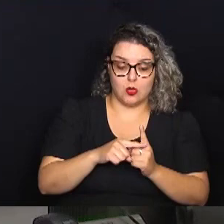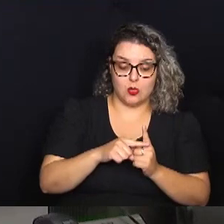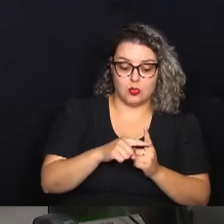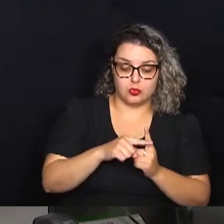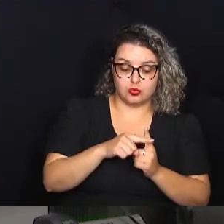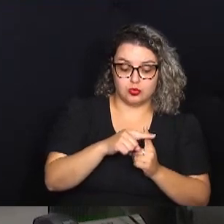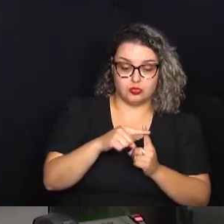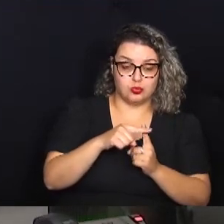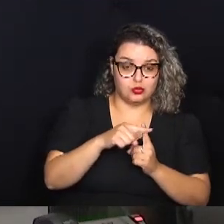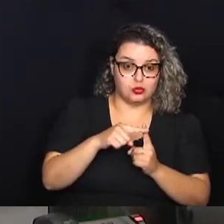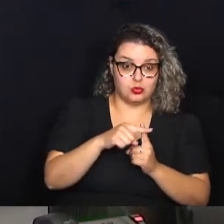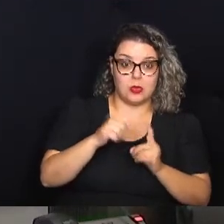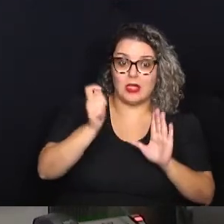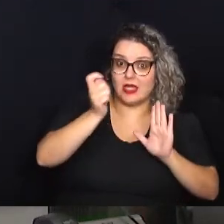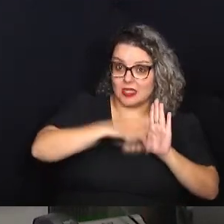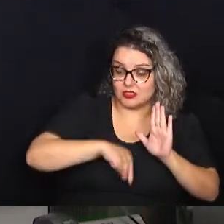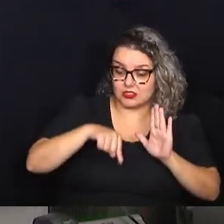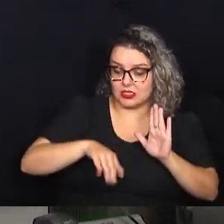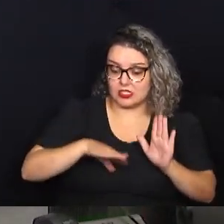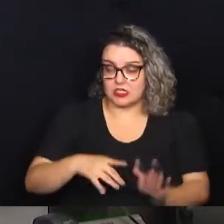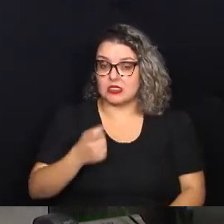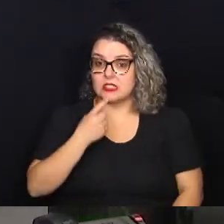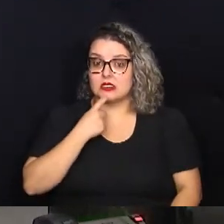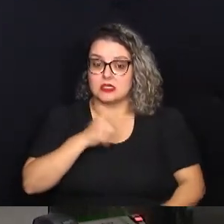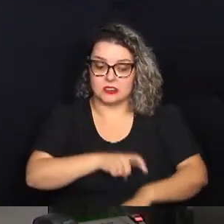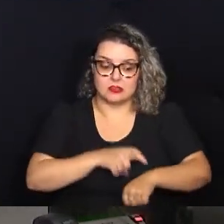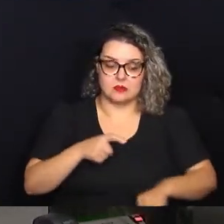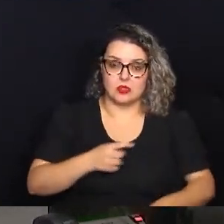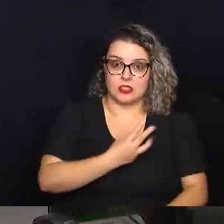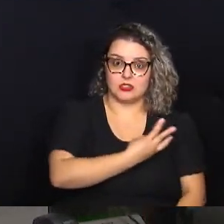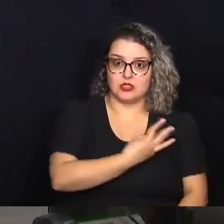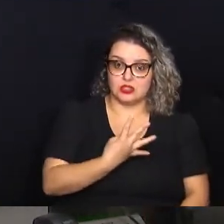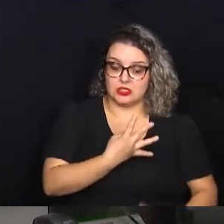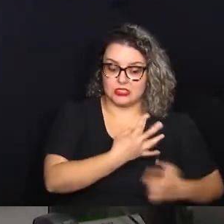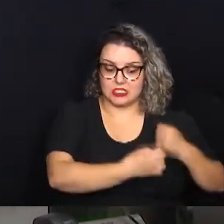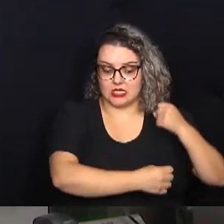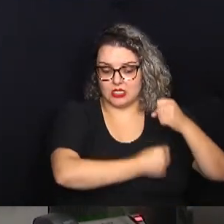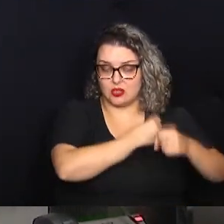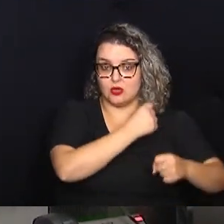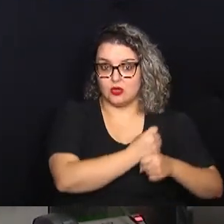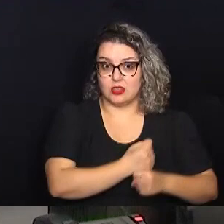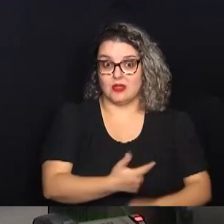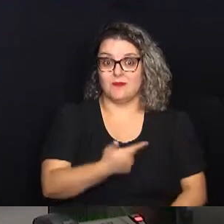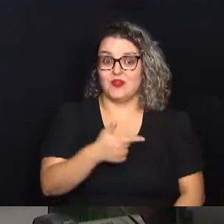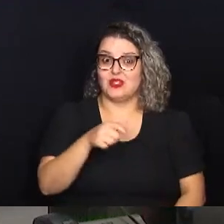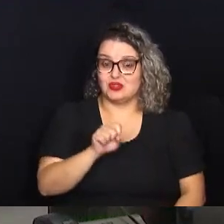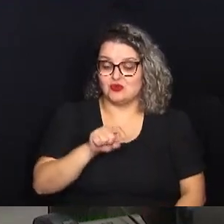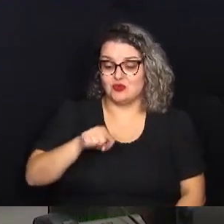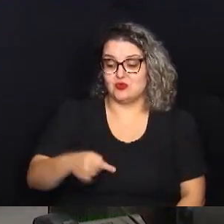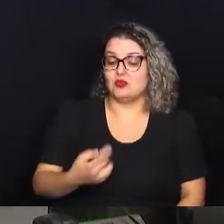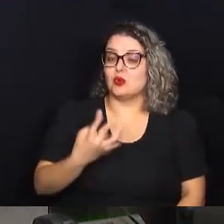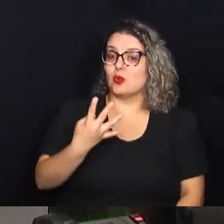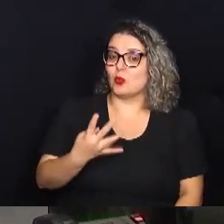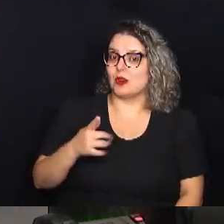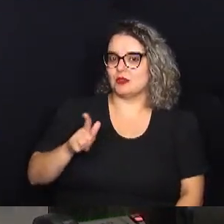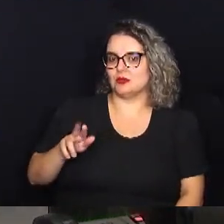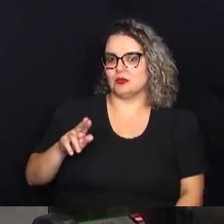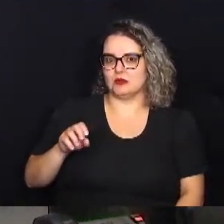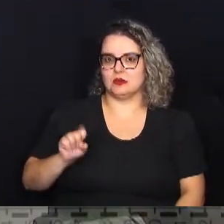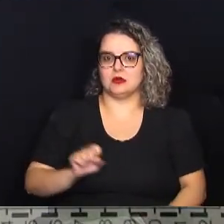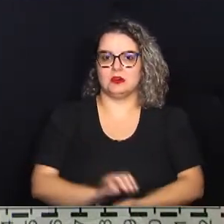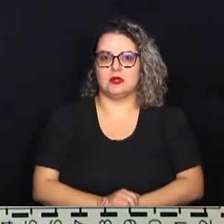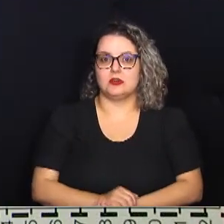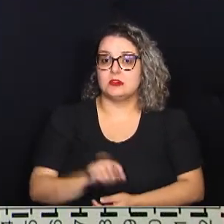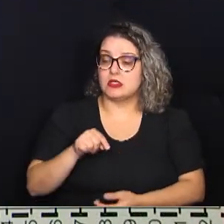a média das temperaturas máximas registradas em Campinas nesse período de 34 anos foi de 28,4